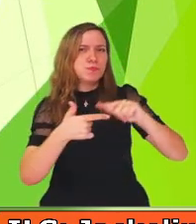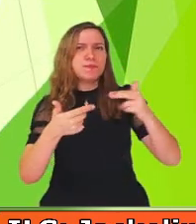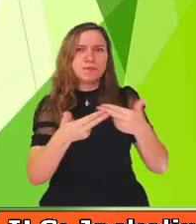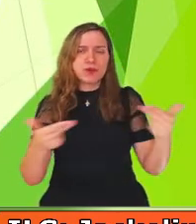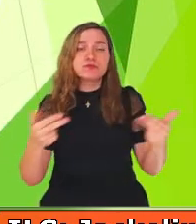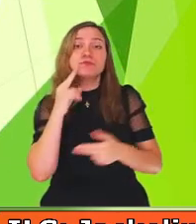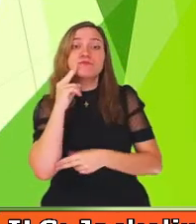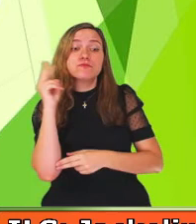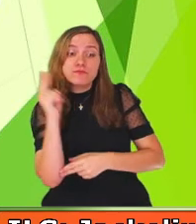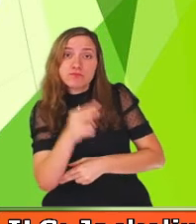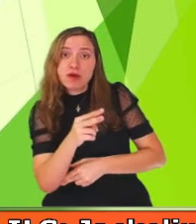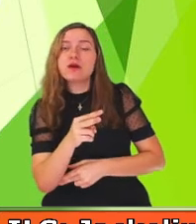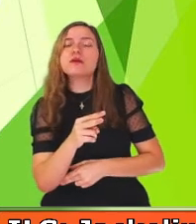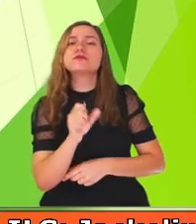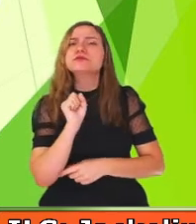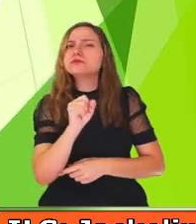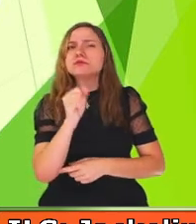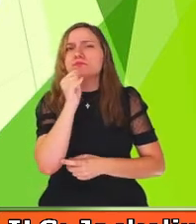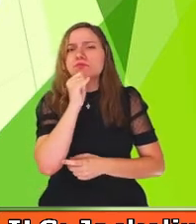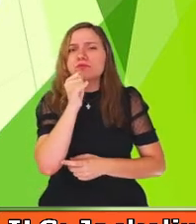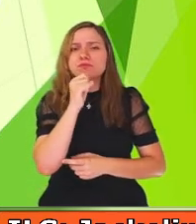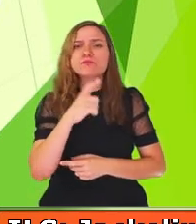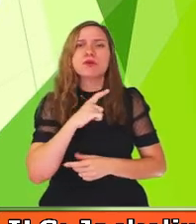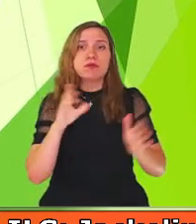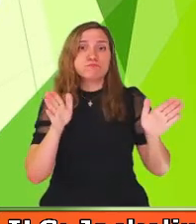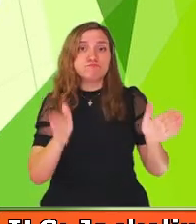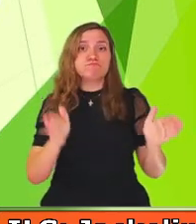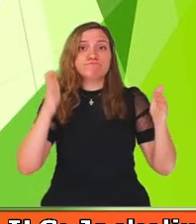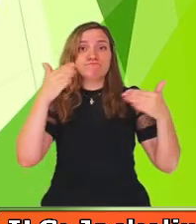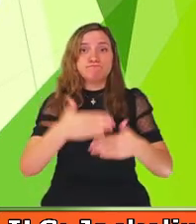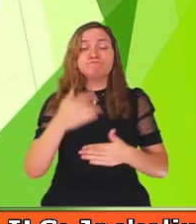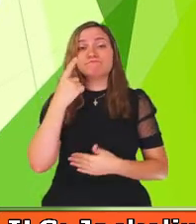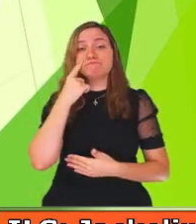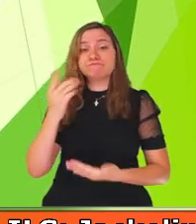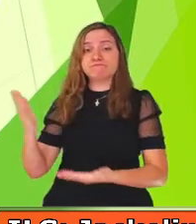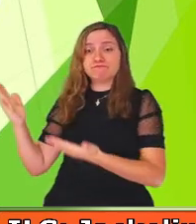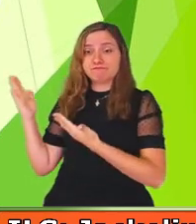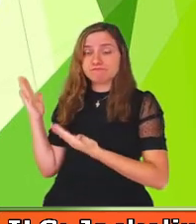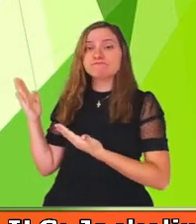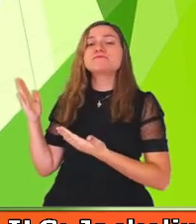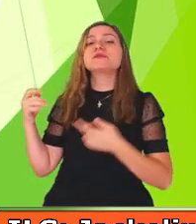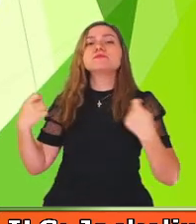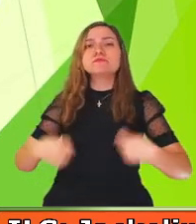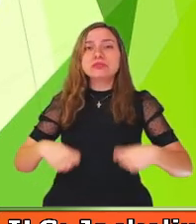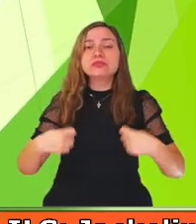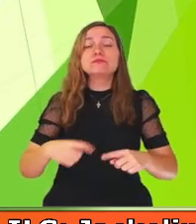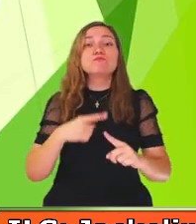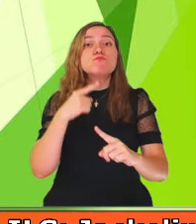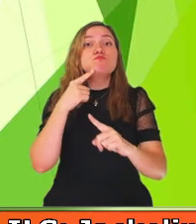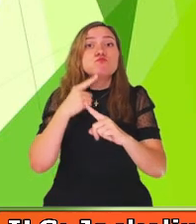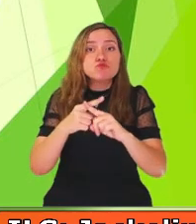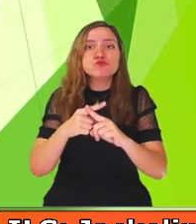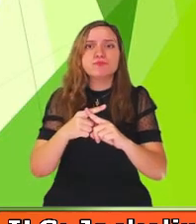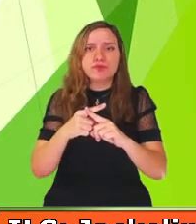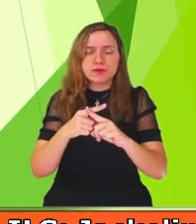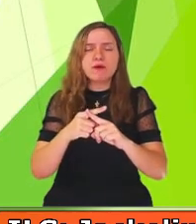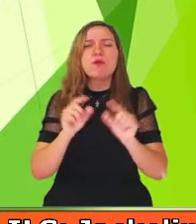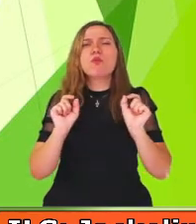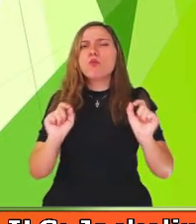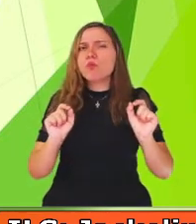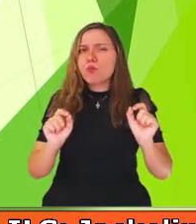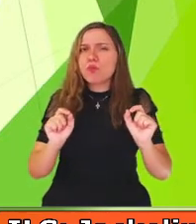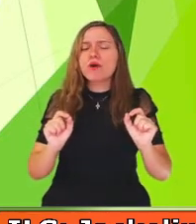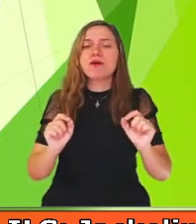se esse sólido for um bloco retangular, nós vamos multiplicar as 3 dimensões,